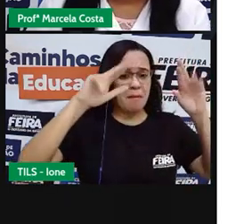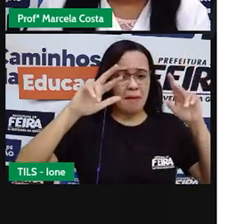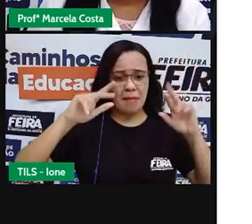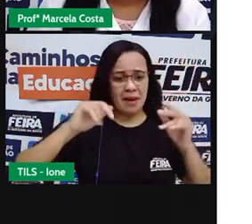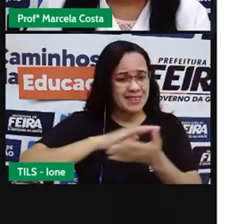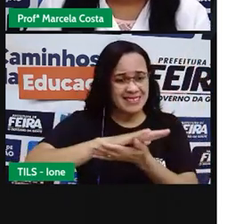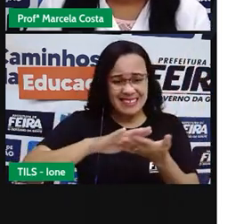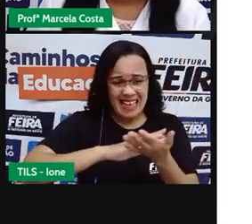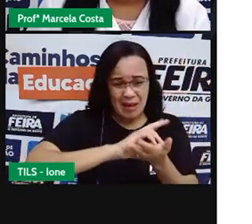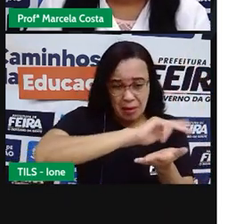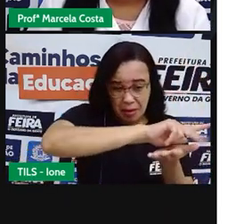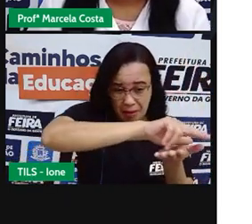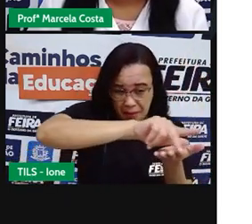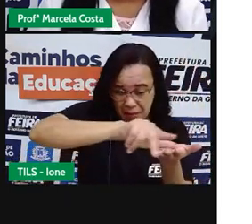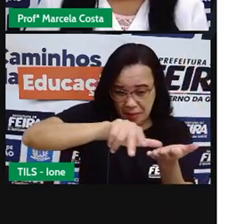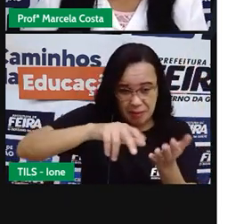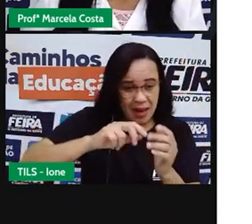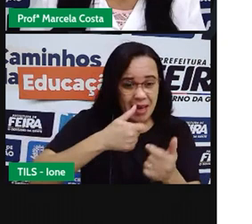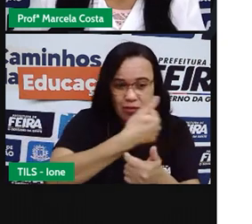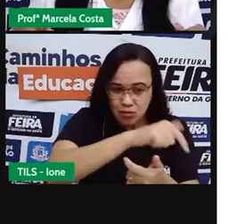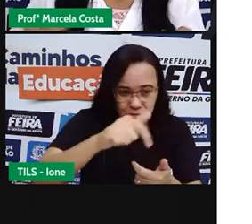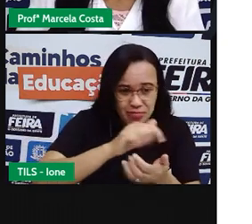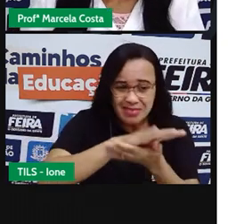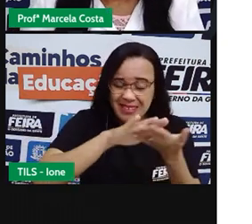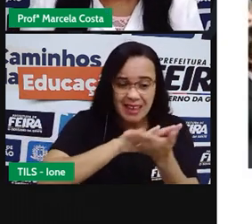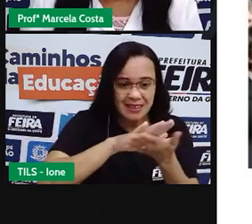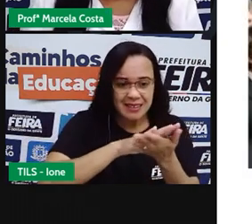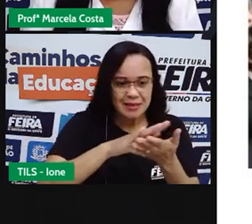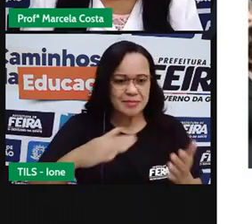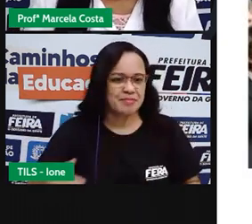nenhuma diversidade.